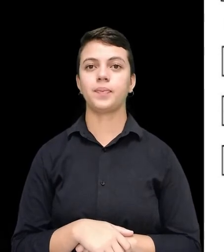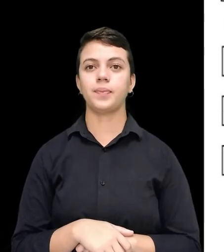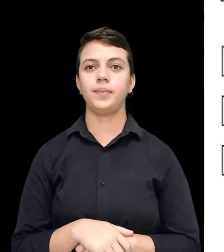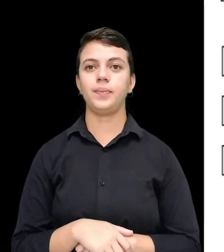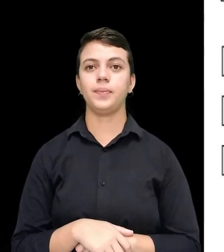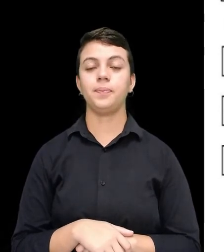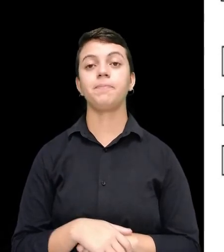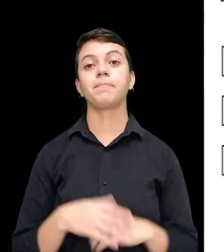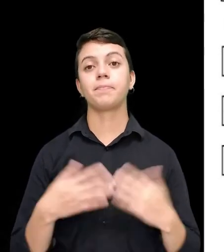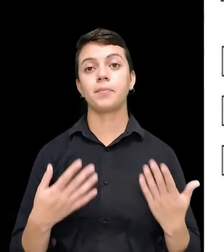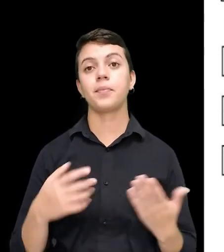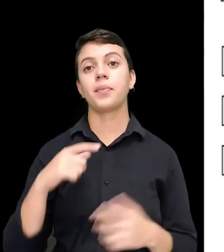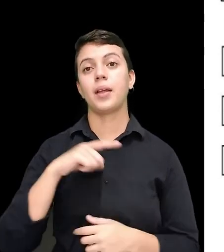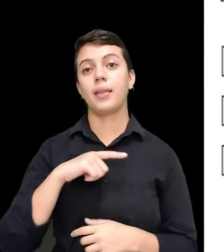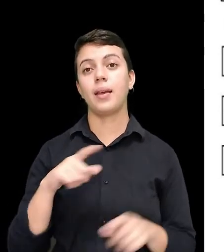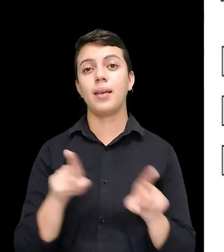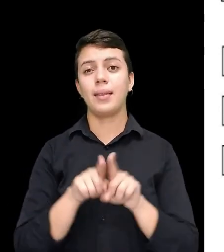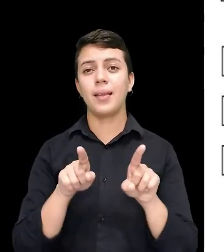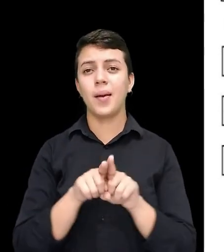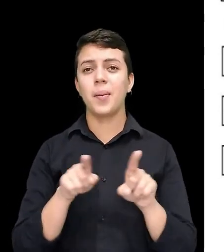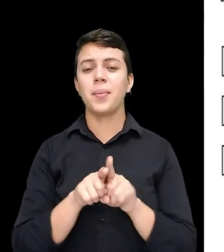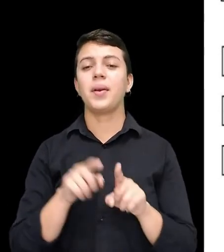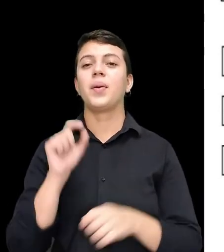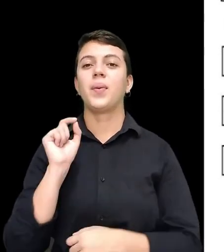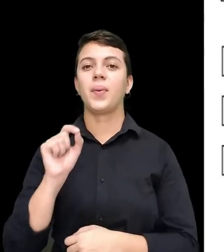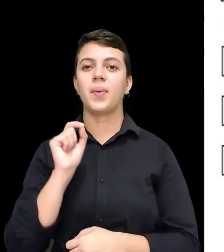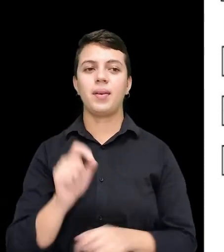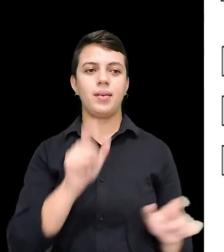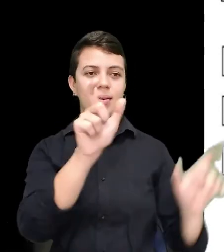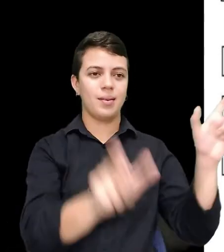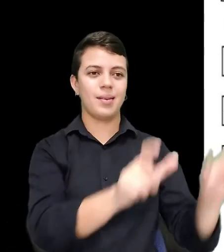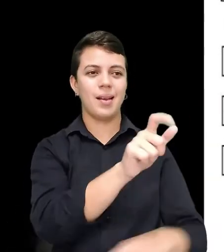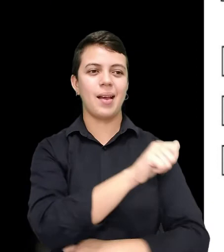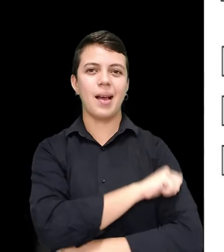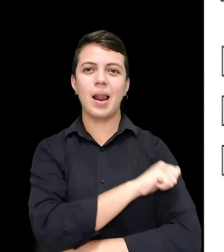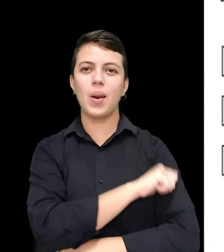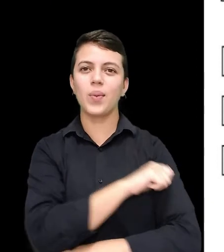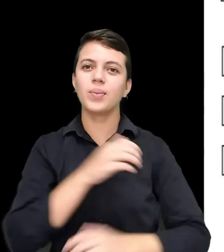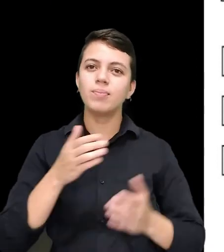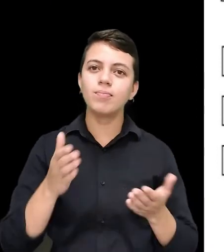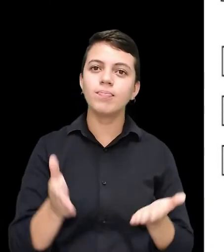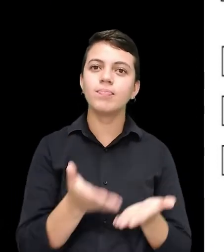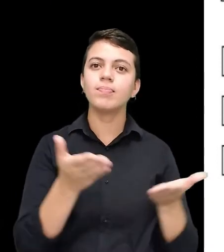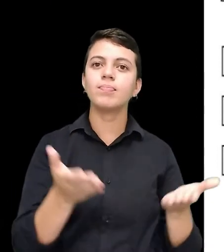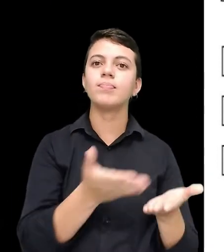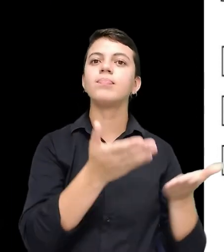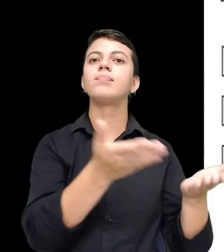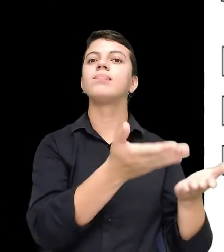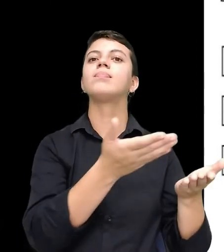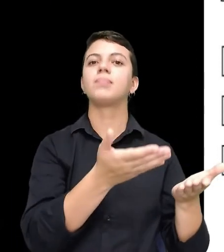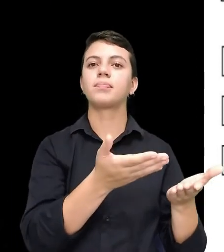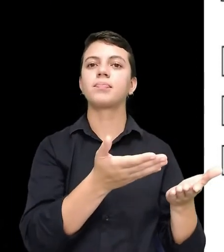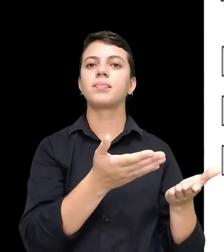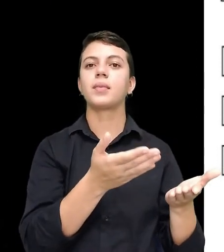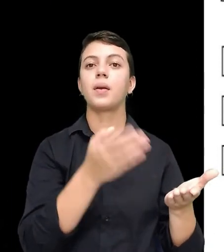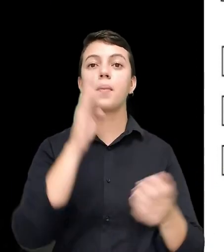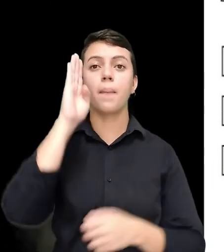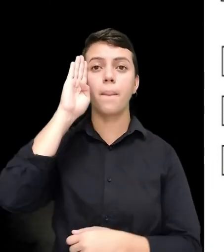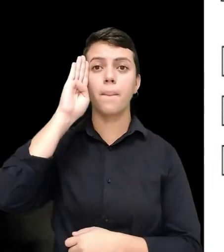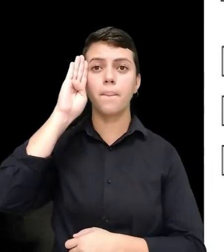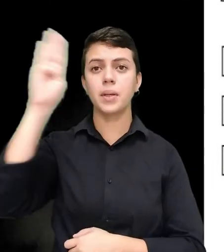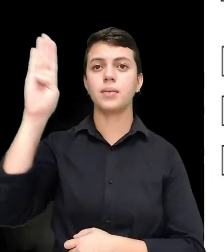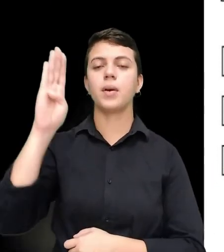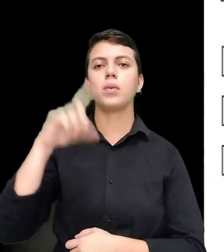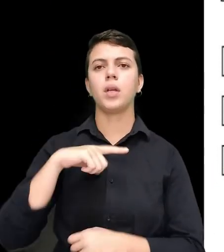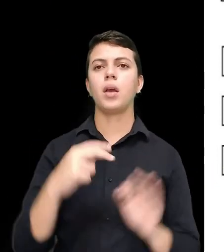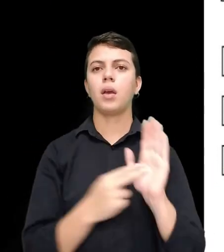há uma motivação também por essa autorrealização E o principal precursor nessa tendência é